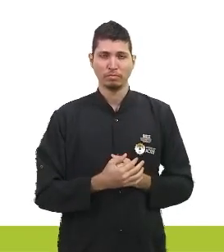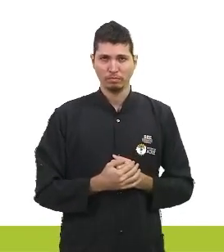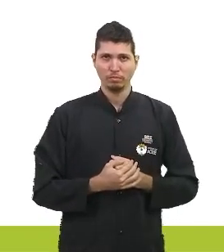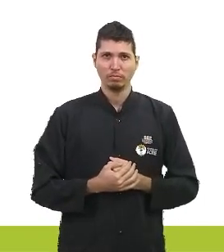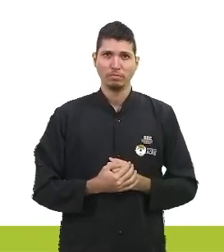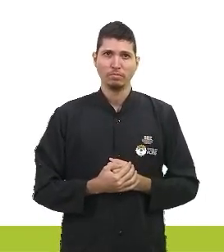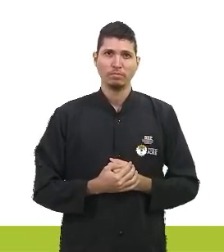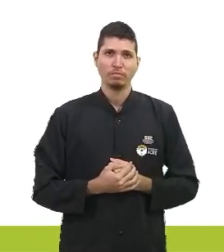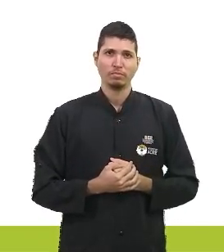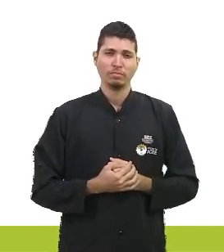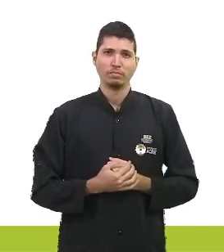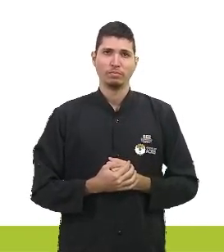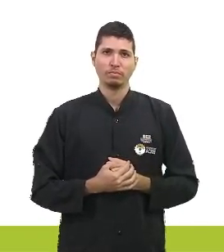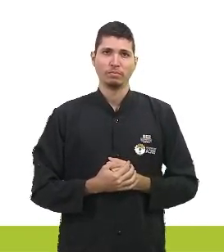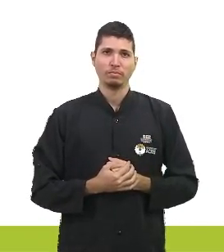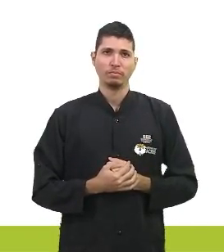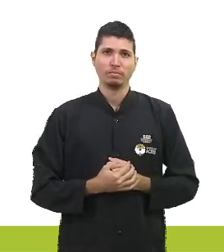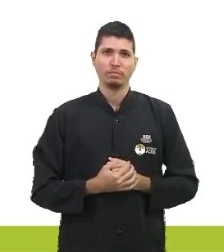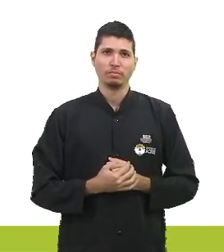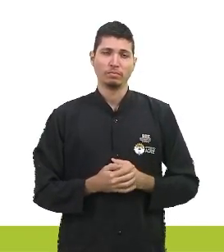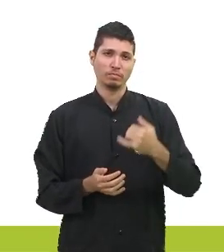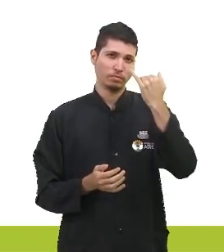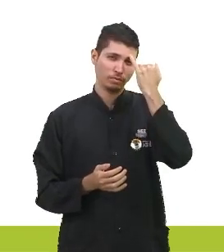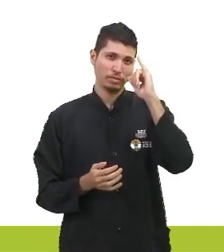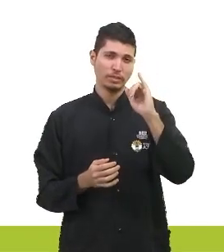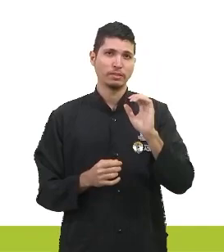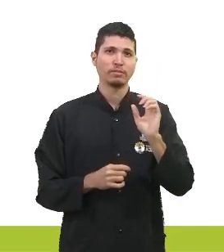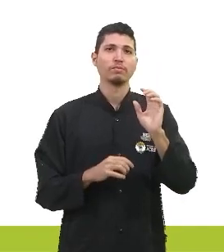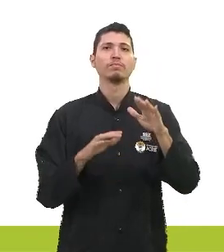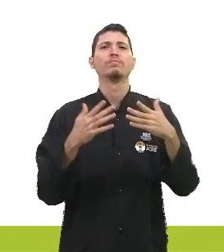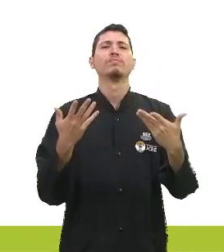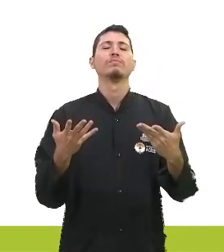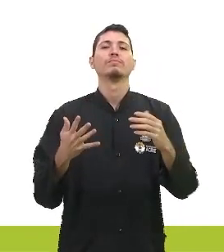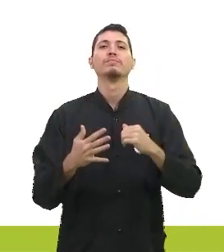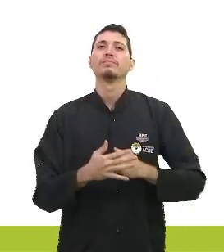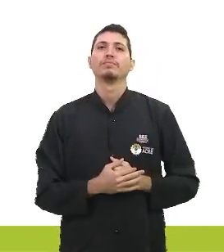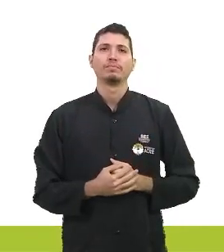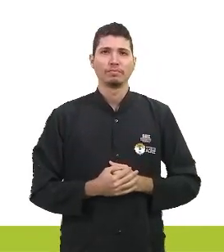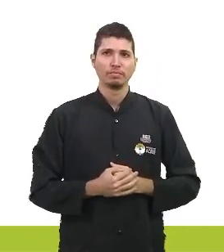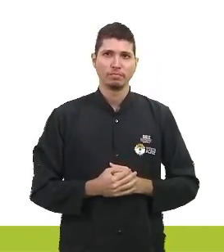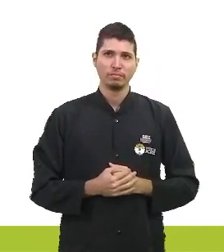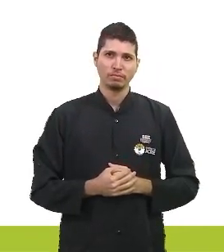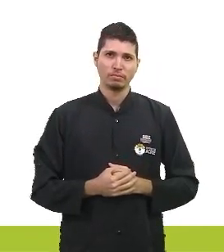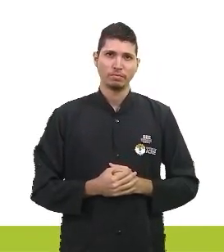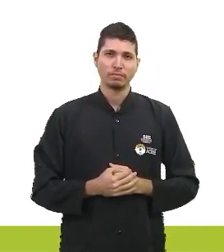Então, a ideia é o seguinte: considere aquele mesmo triângulo anterior.